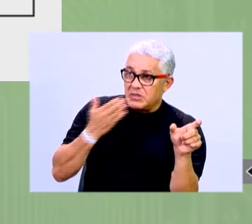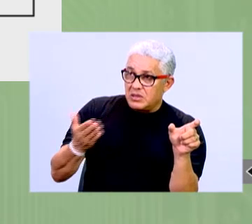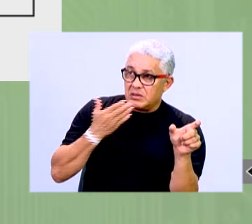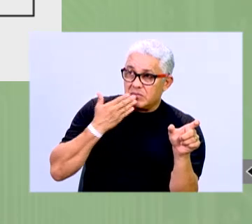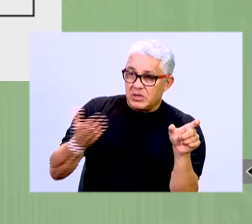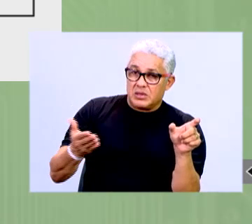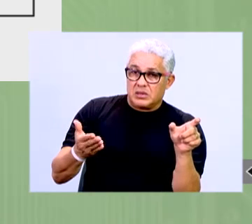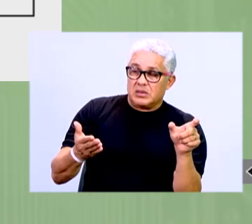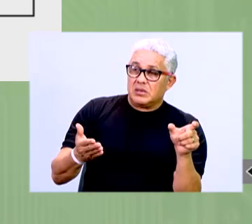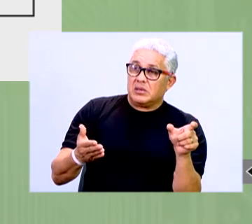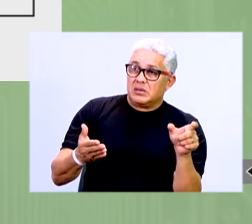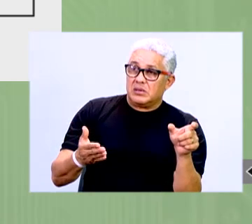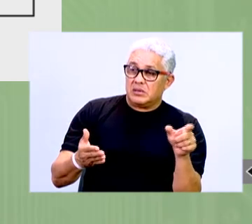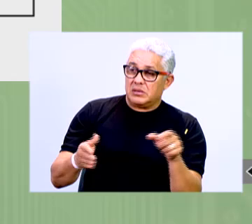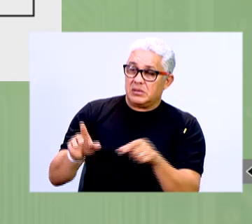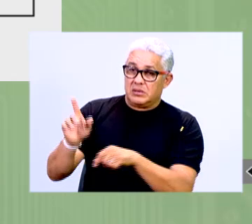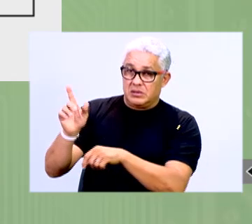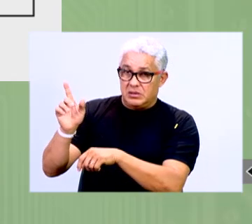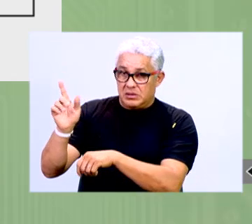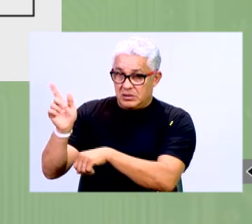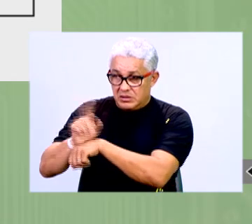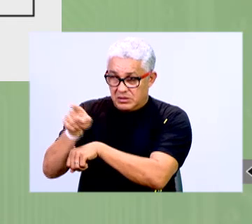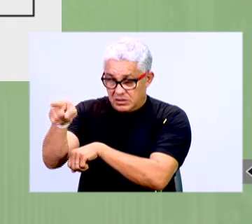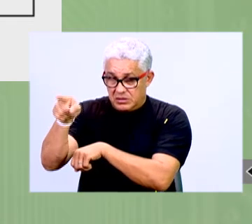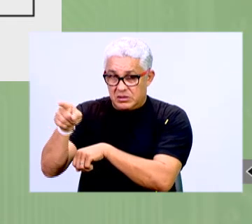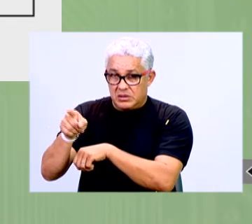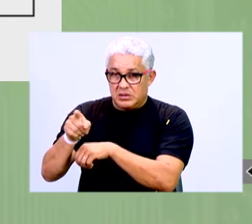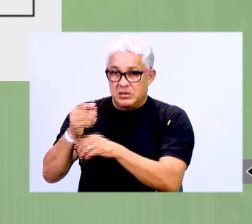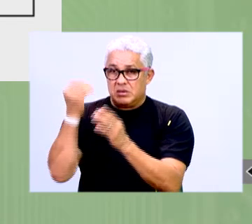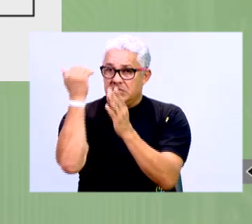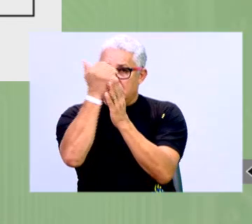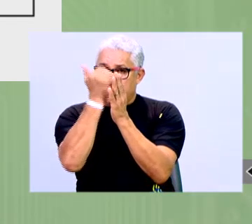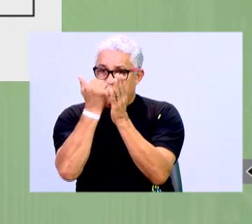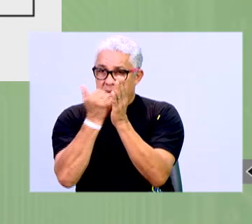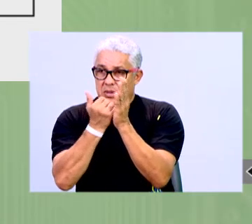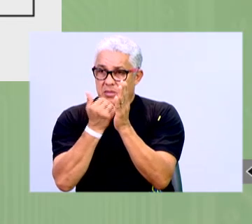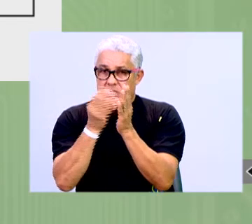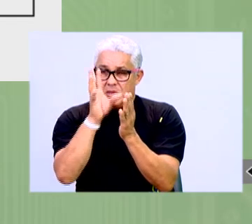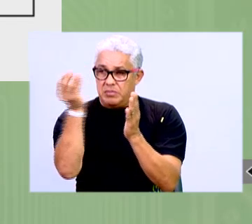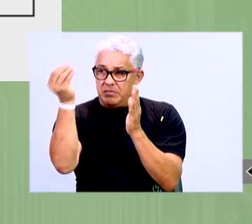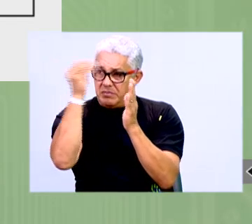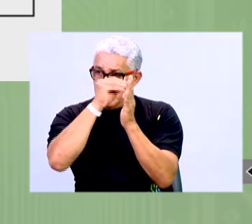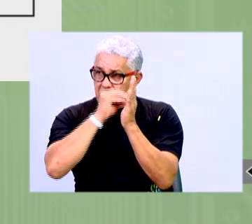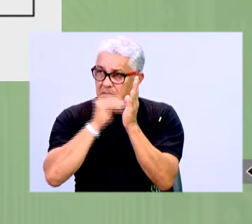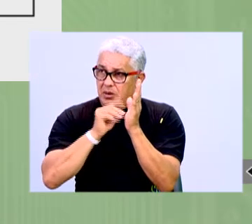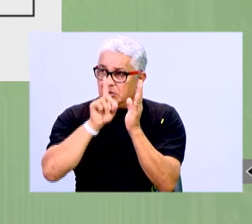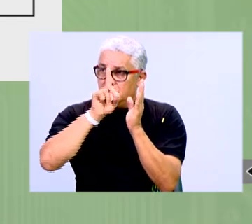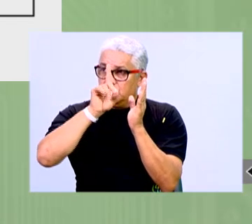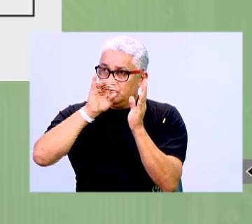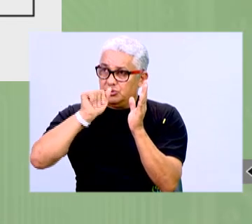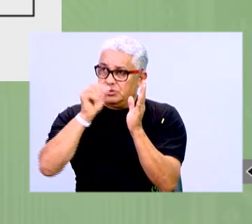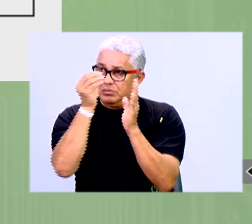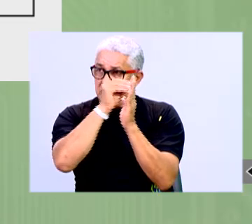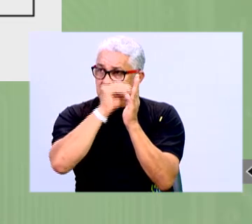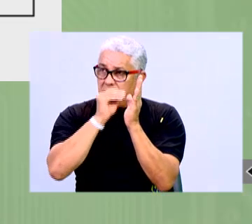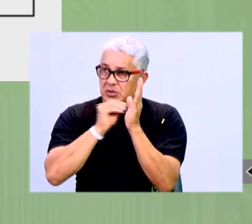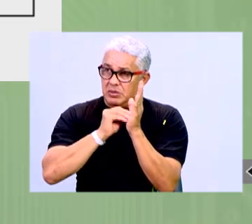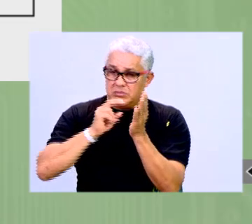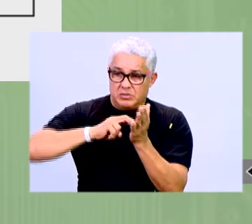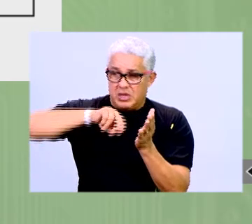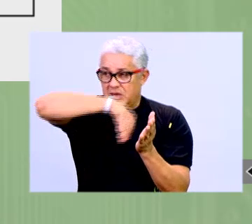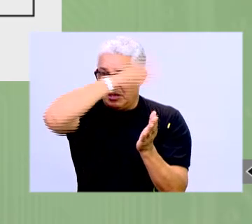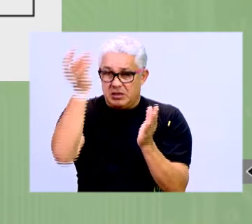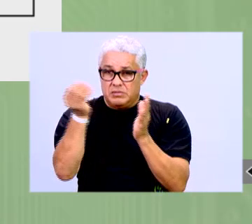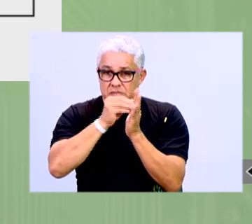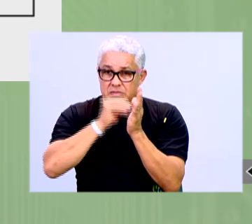status de um pedido, e o gerente obtendo uma lista de pedidos diária. Então, aqui são 3 objetivos que temos